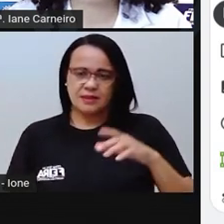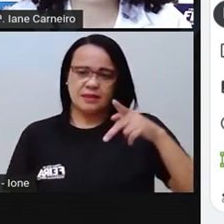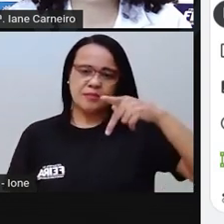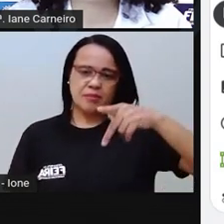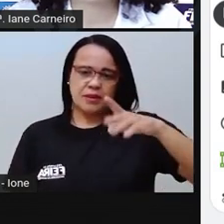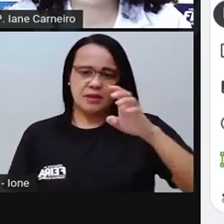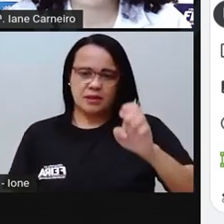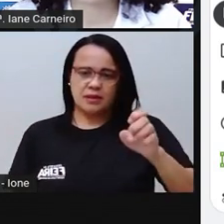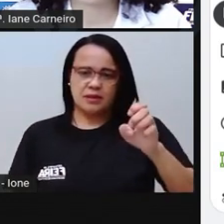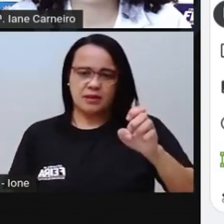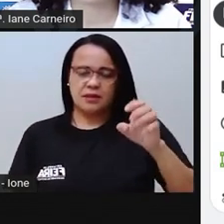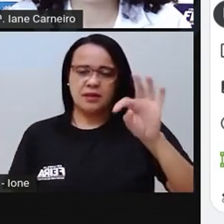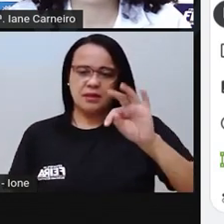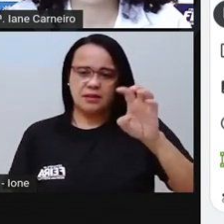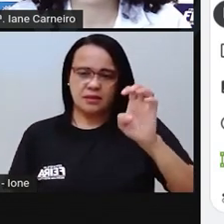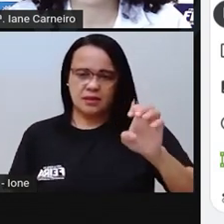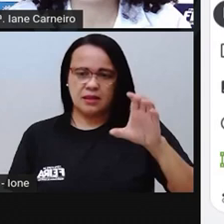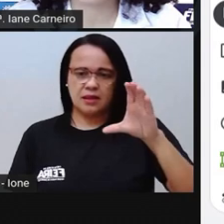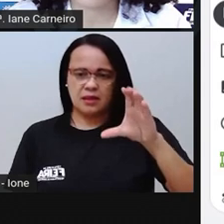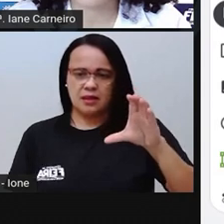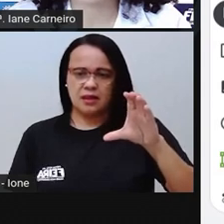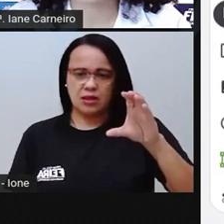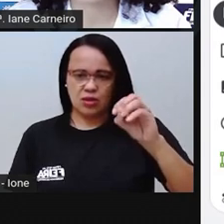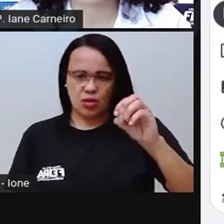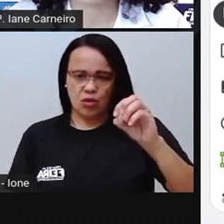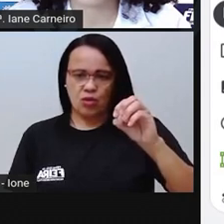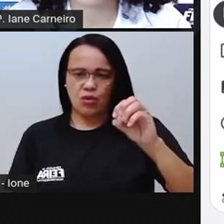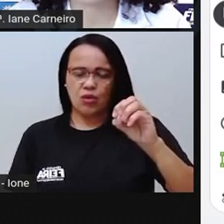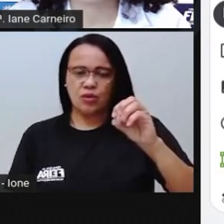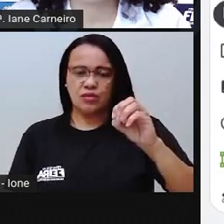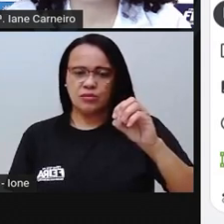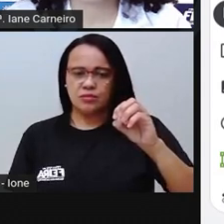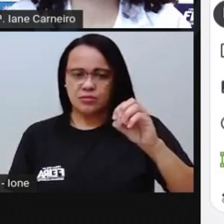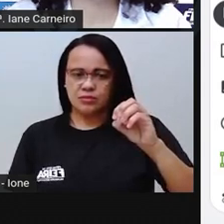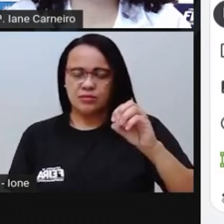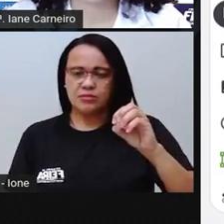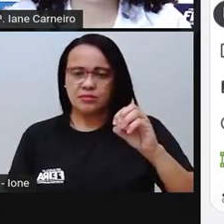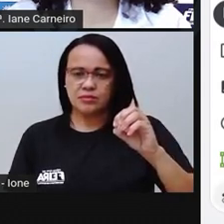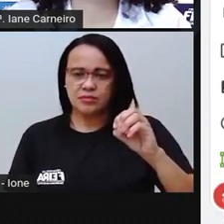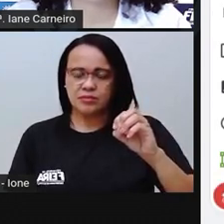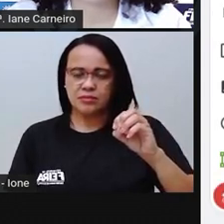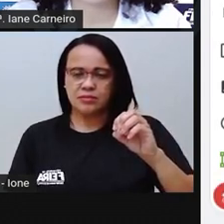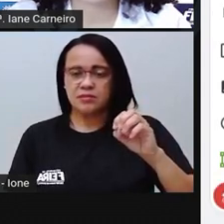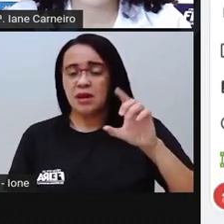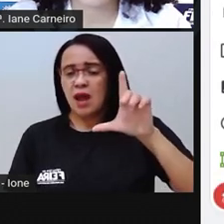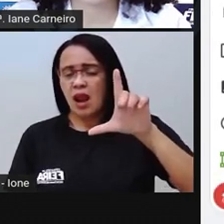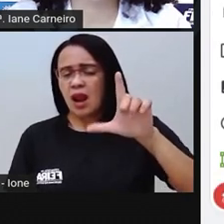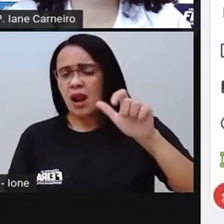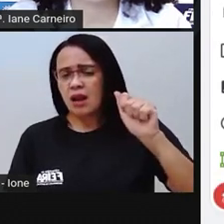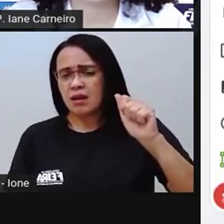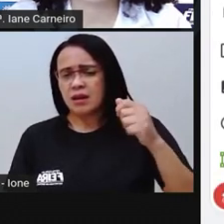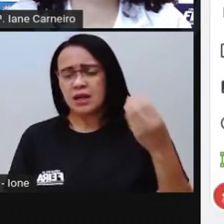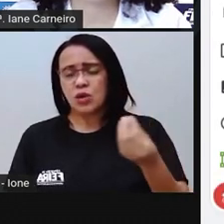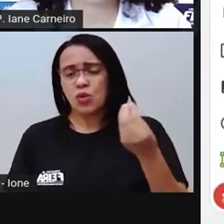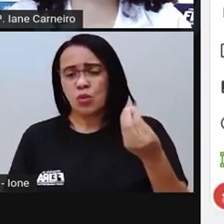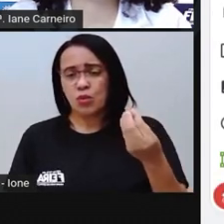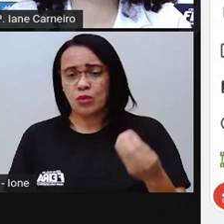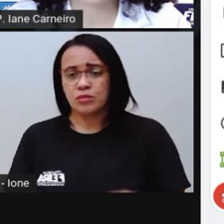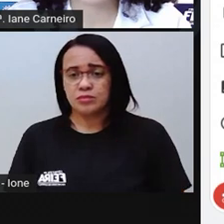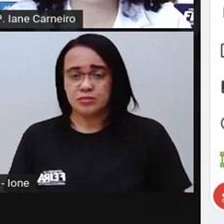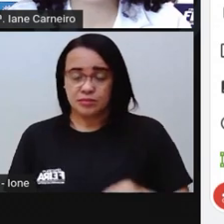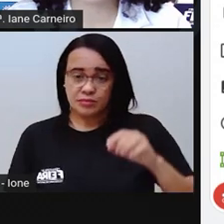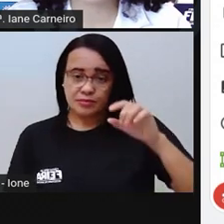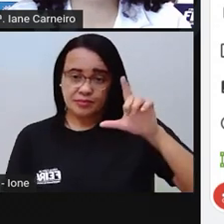Petecolá. Falta o lá, não é isso? A gente não fez ainda o lá, a sílaba lá. Como é que a gente forma a sílaba lá? É